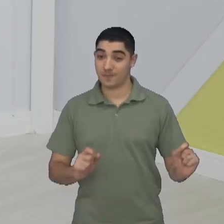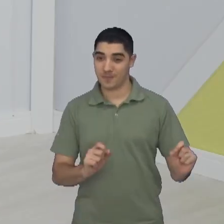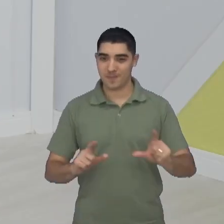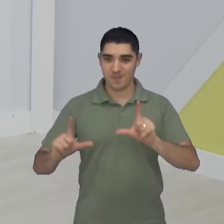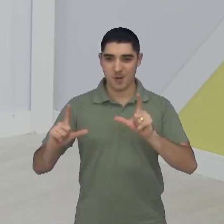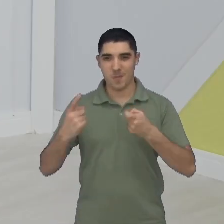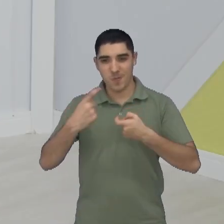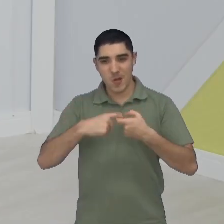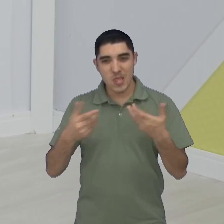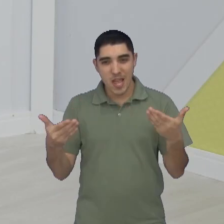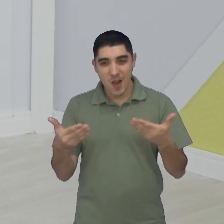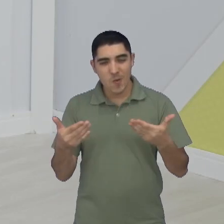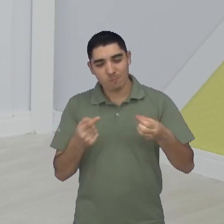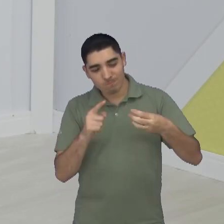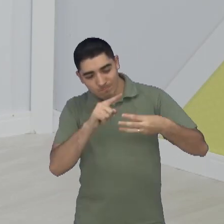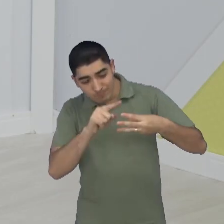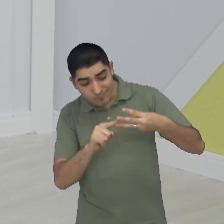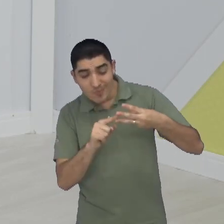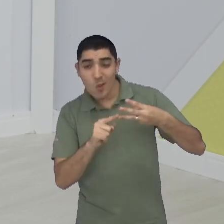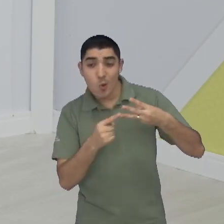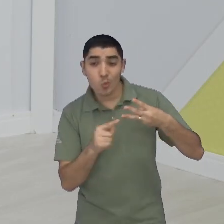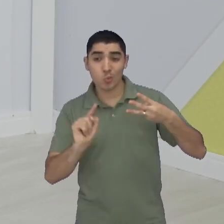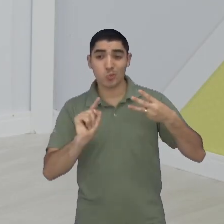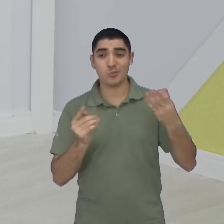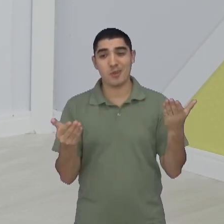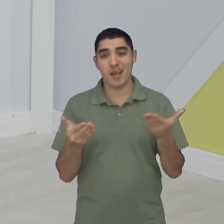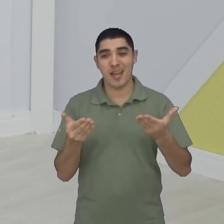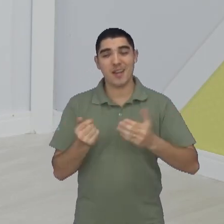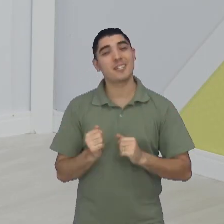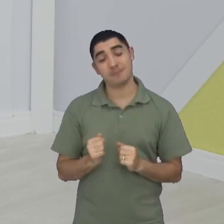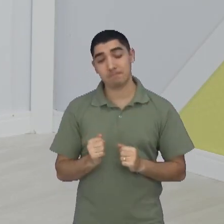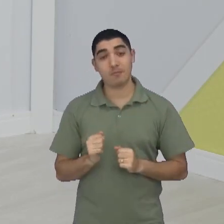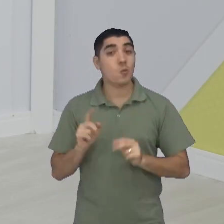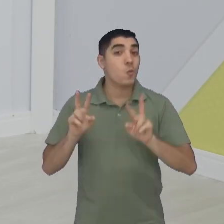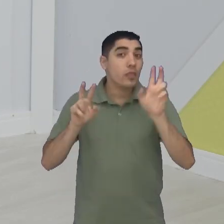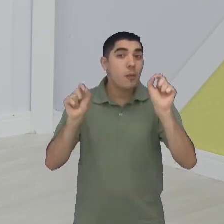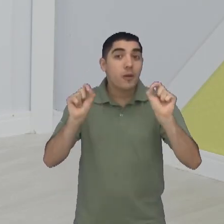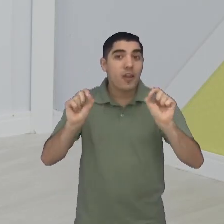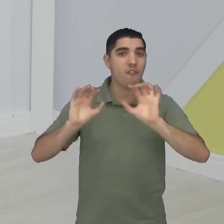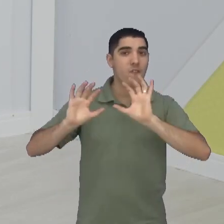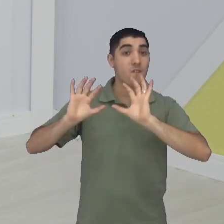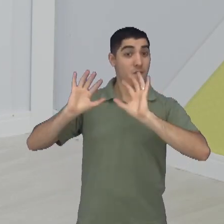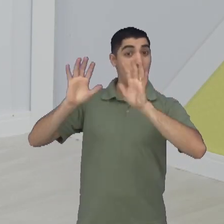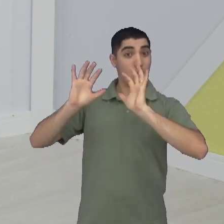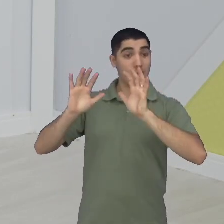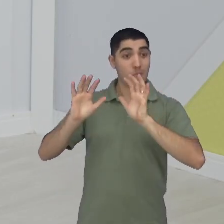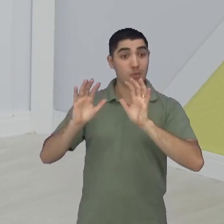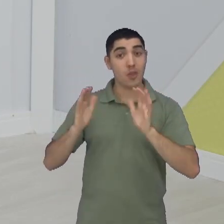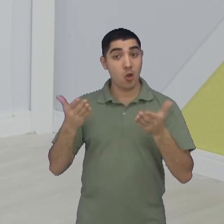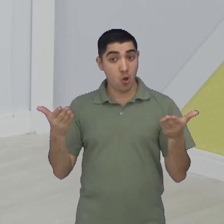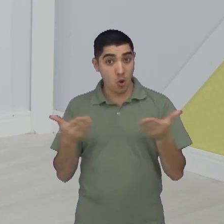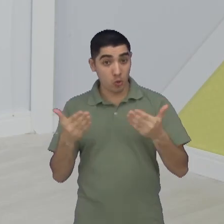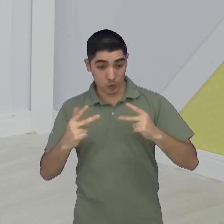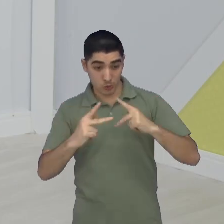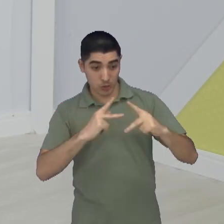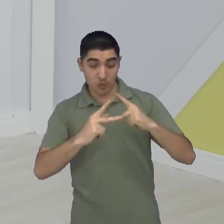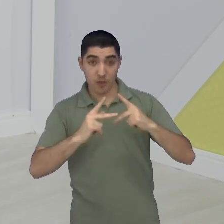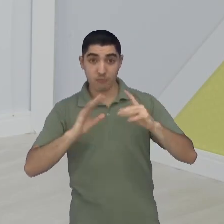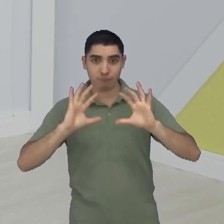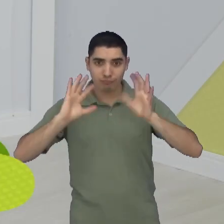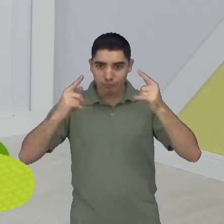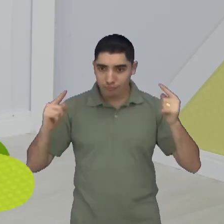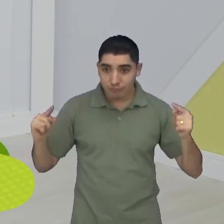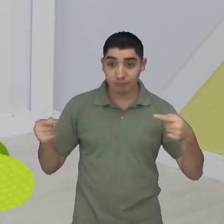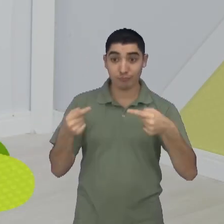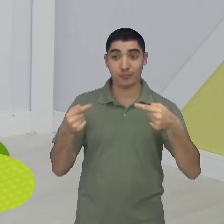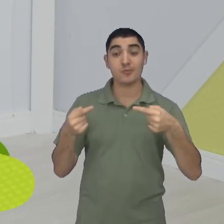voltamos no último bloco do Hora do Esporte falando sobre vôlei, porque hoje o São José Vôlei entra em quadra para manter a